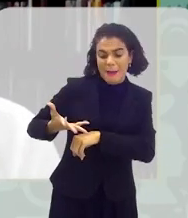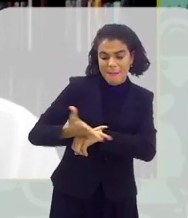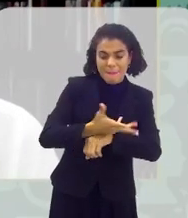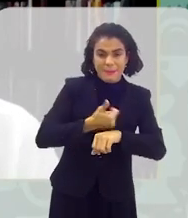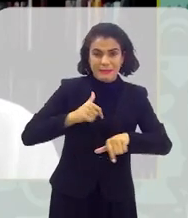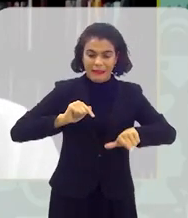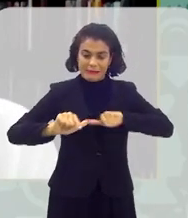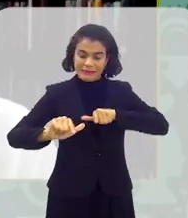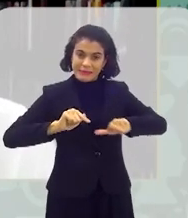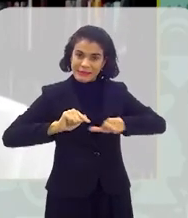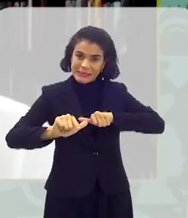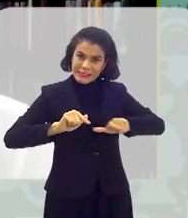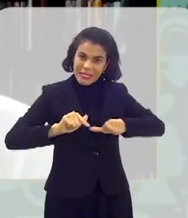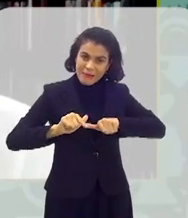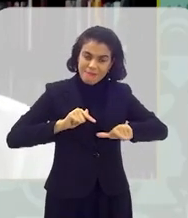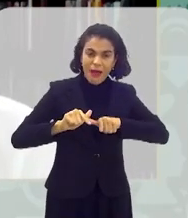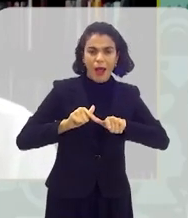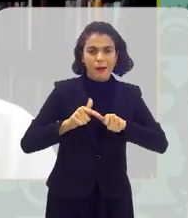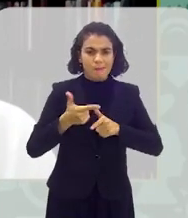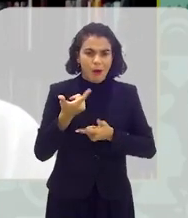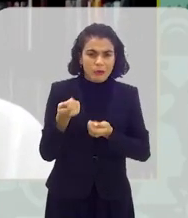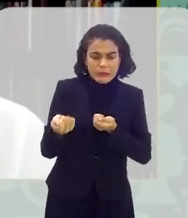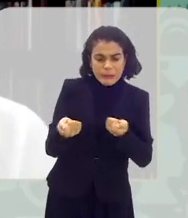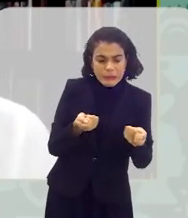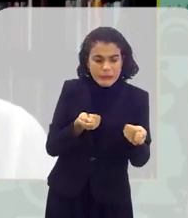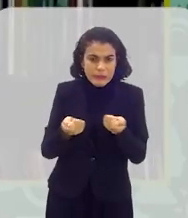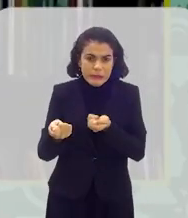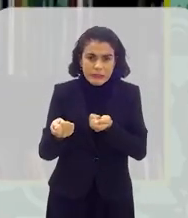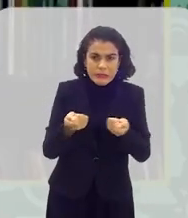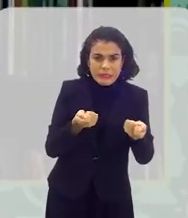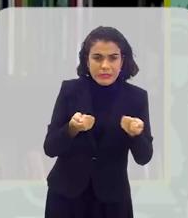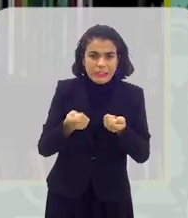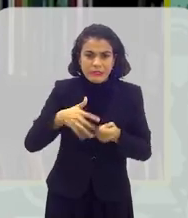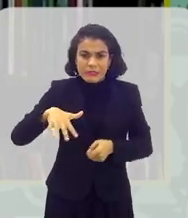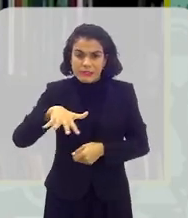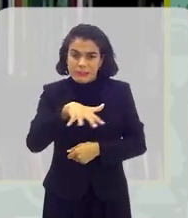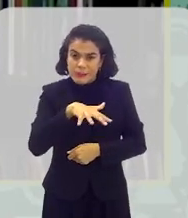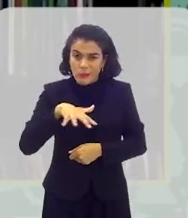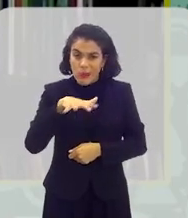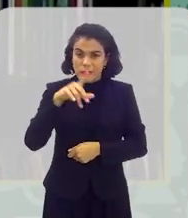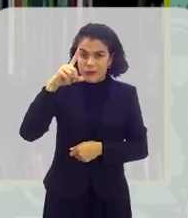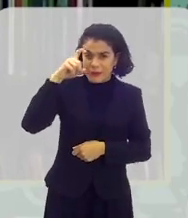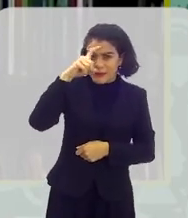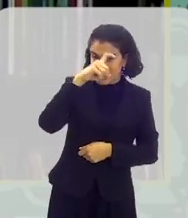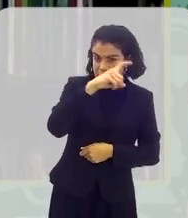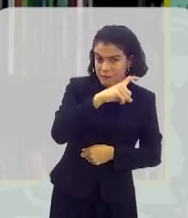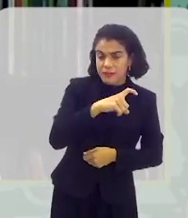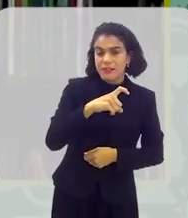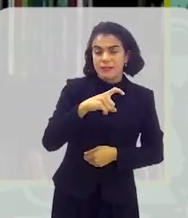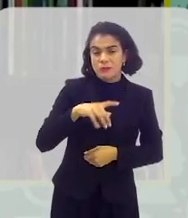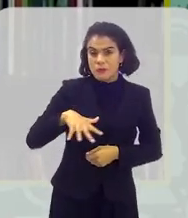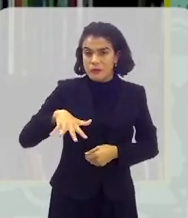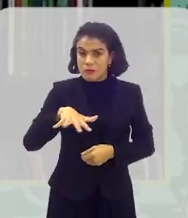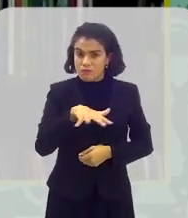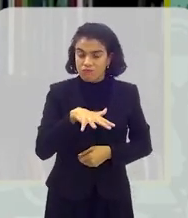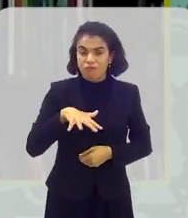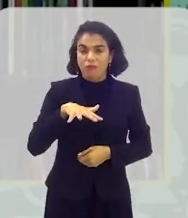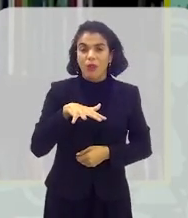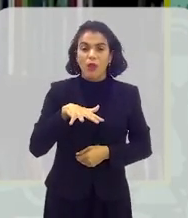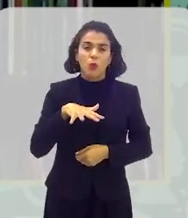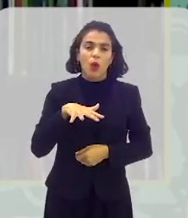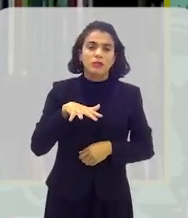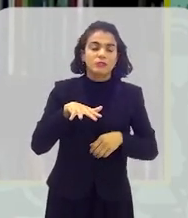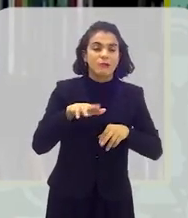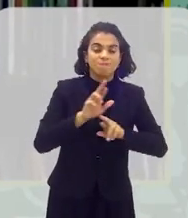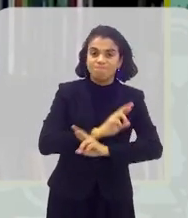soft Skills que o trabalhador precisa ter para administrar conflito para lidar com situações que foge um pouco